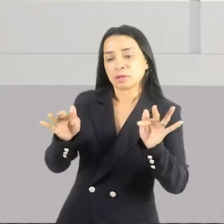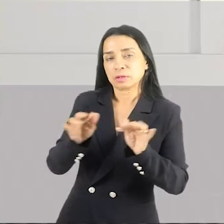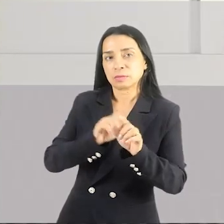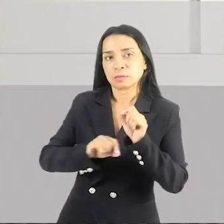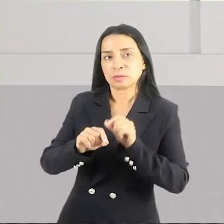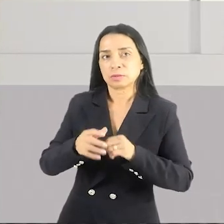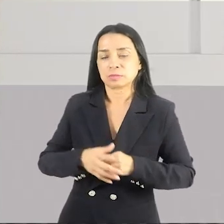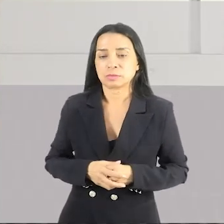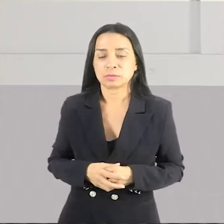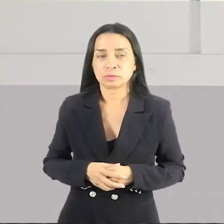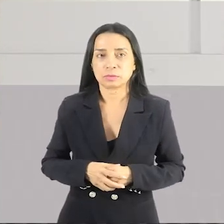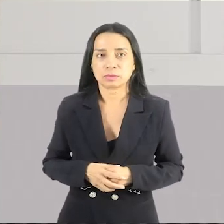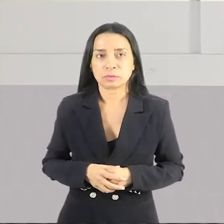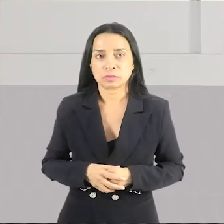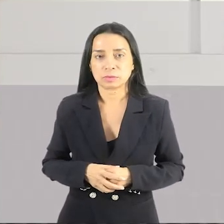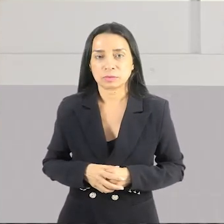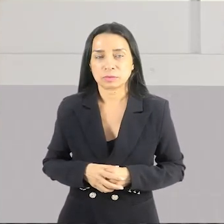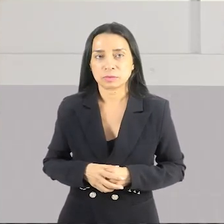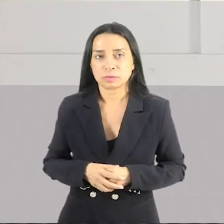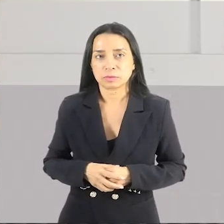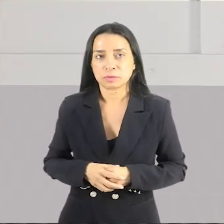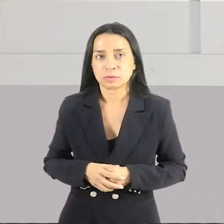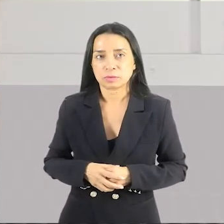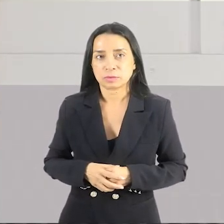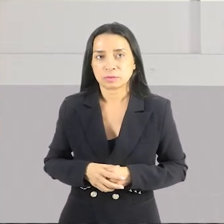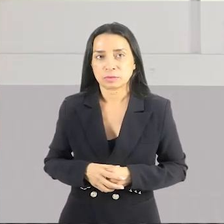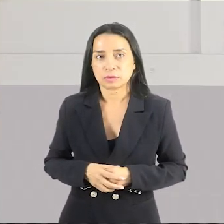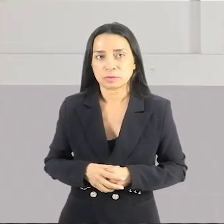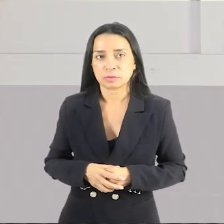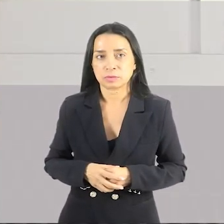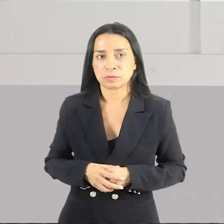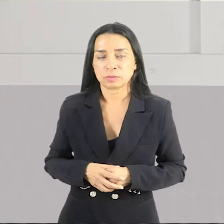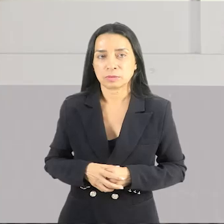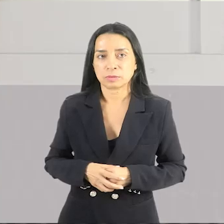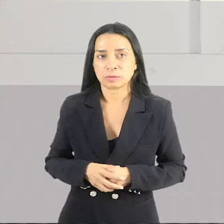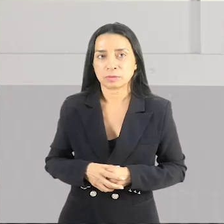né? Que eu posso dividir, por exemplo, pelo próprio 12, né?